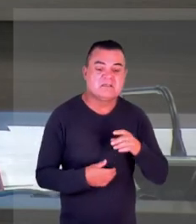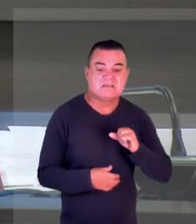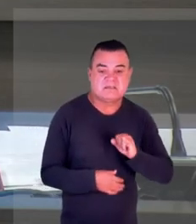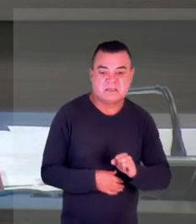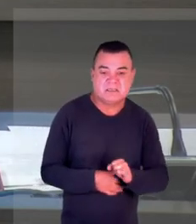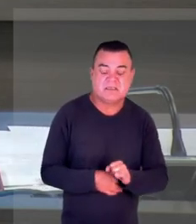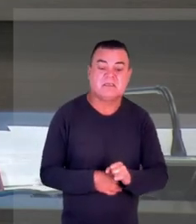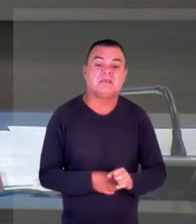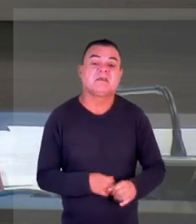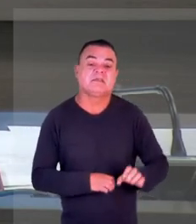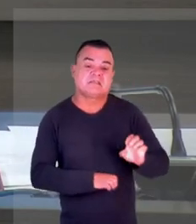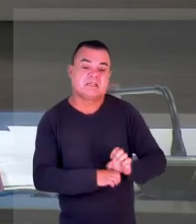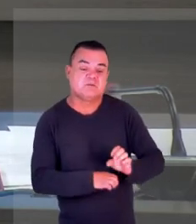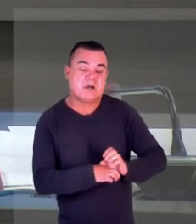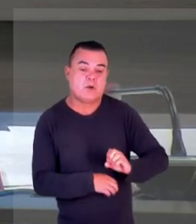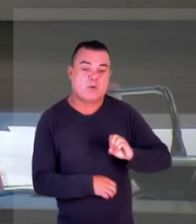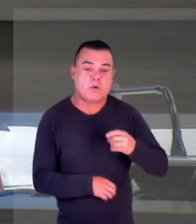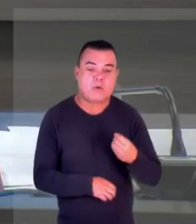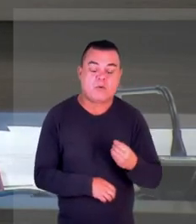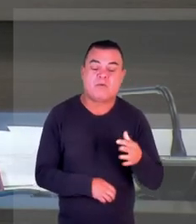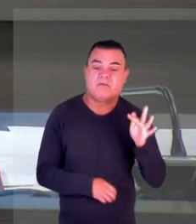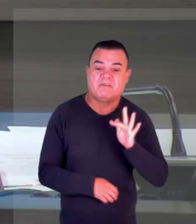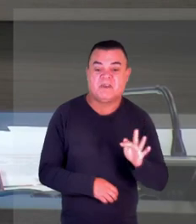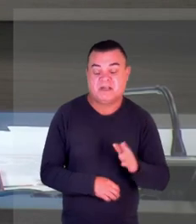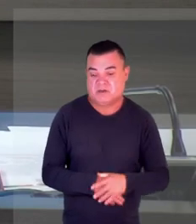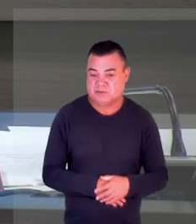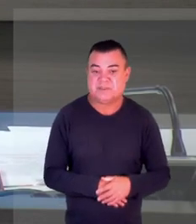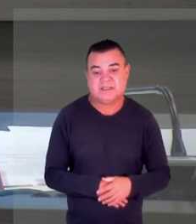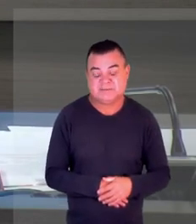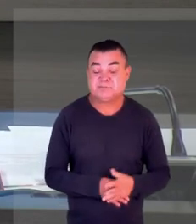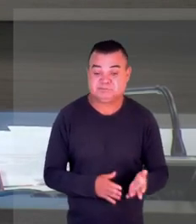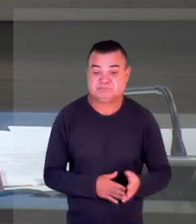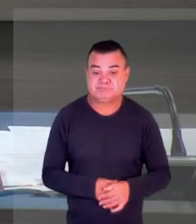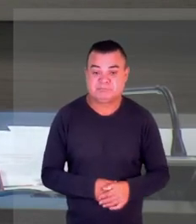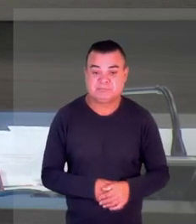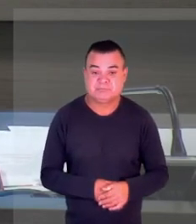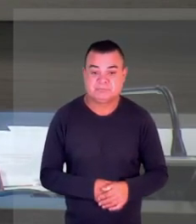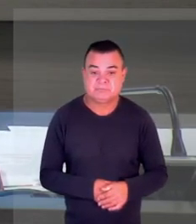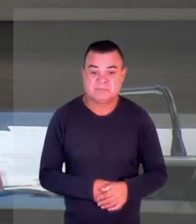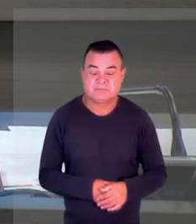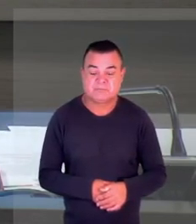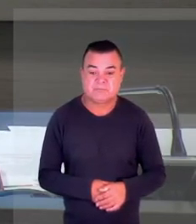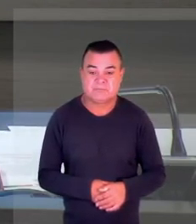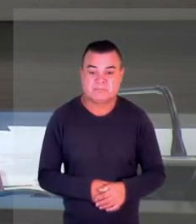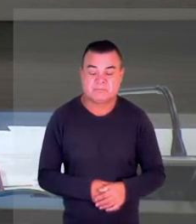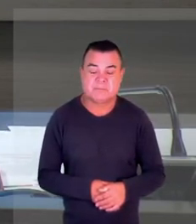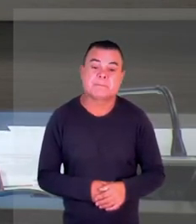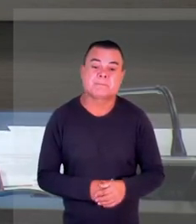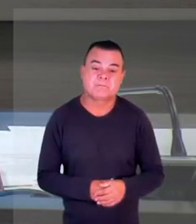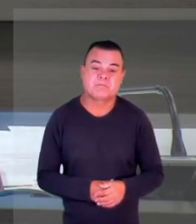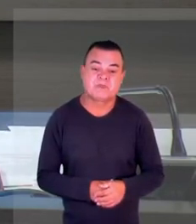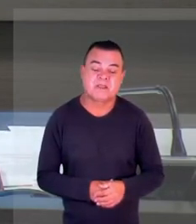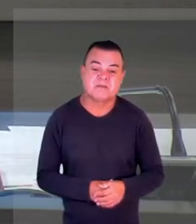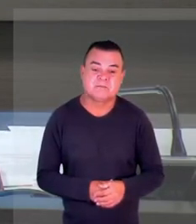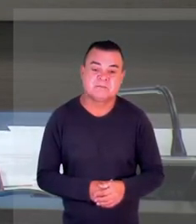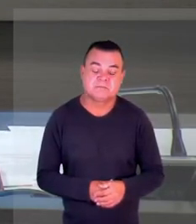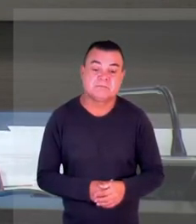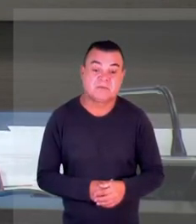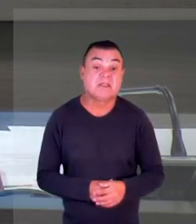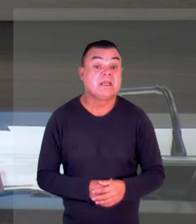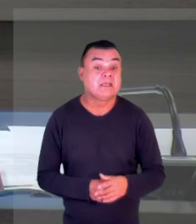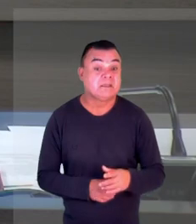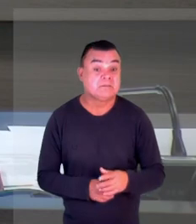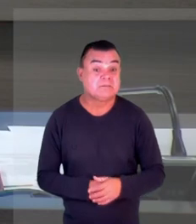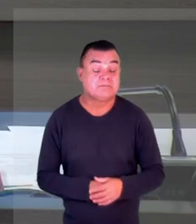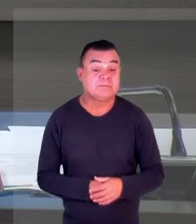projeto vamos adiante trabalhávamos juntos né Eh me parece né Tem vários pontos positivos do